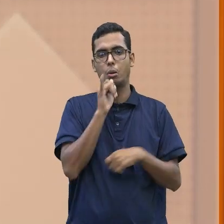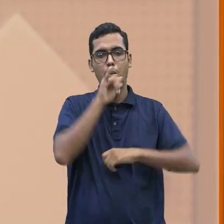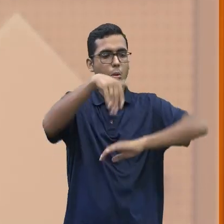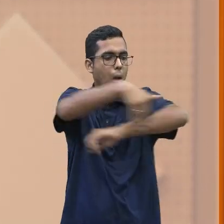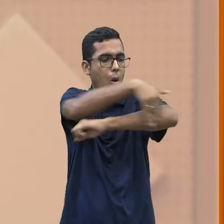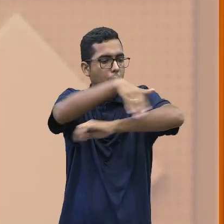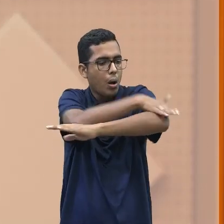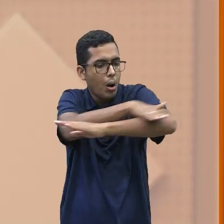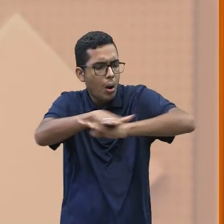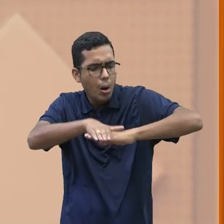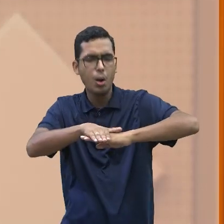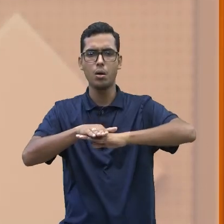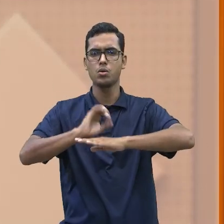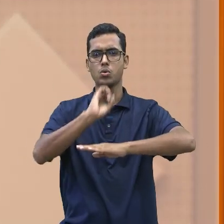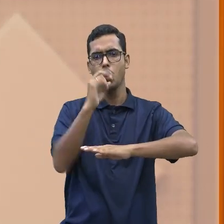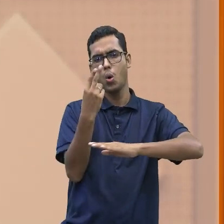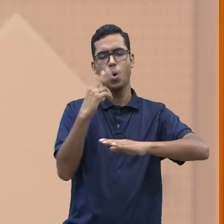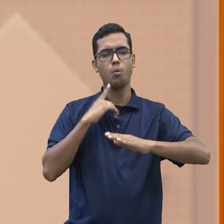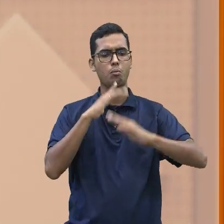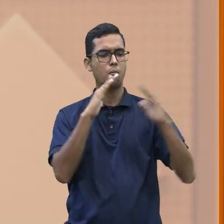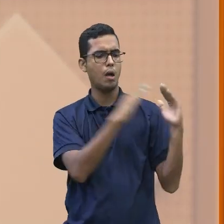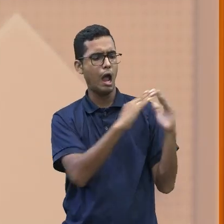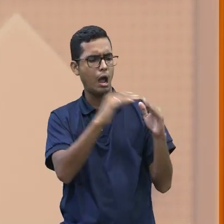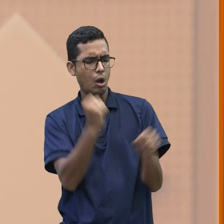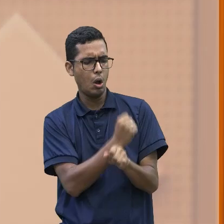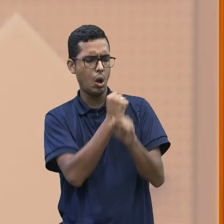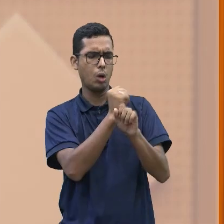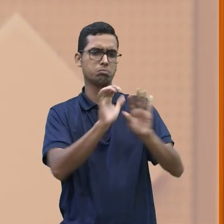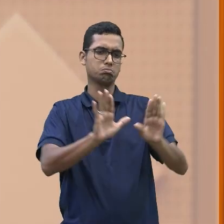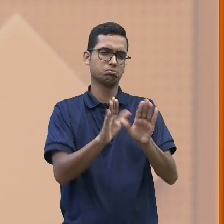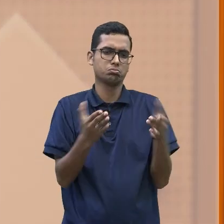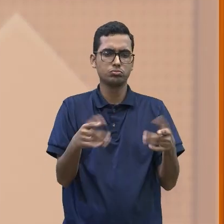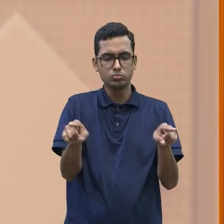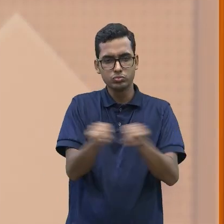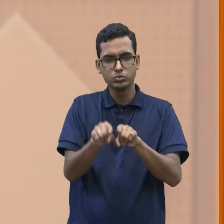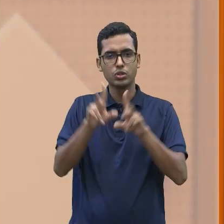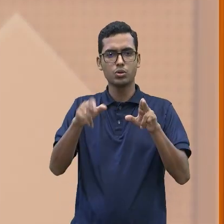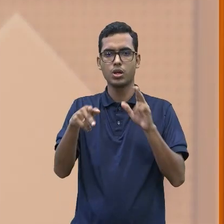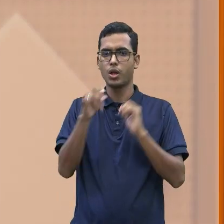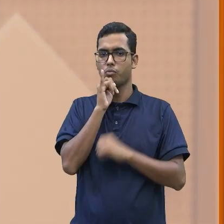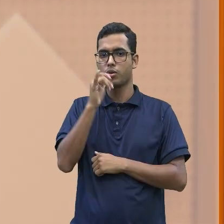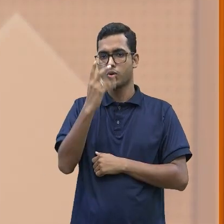aconteceu em relação à cultura europeia com a cultura africana e a cultura